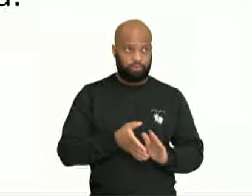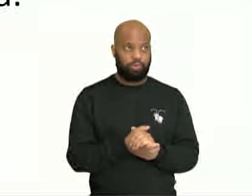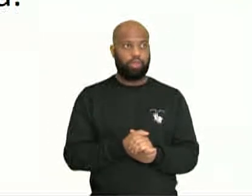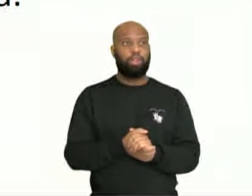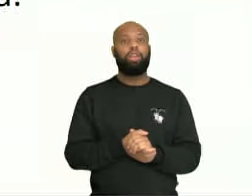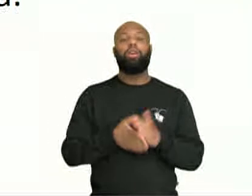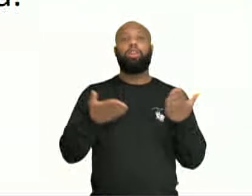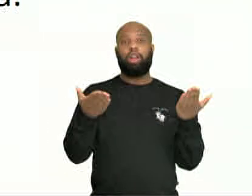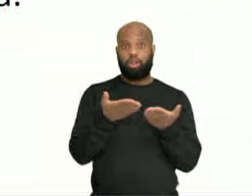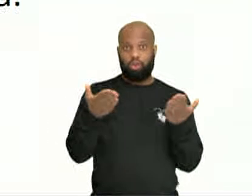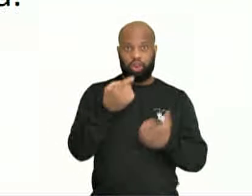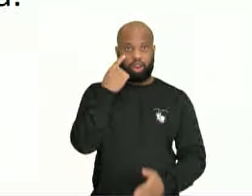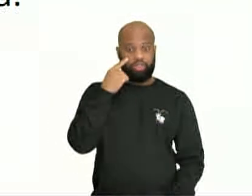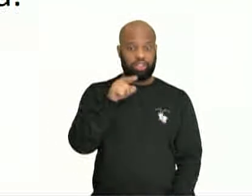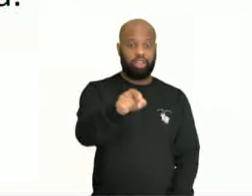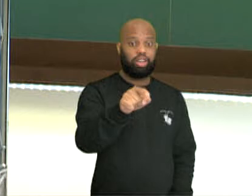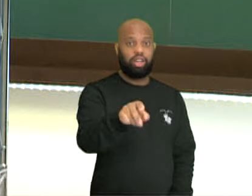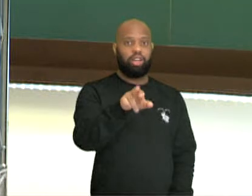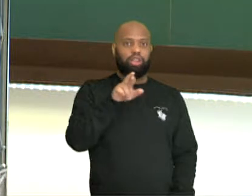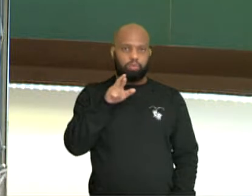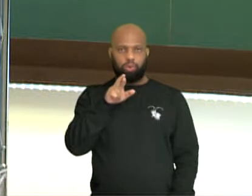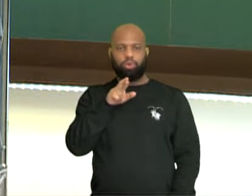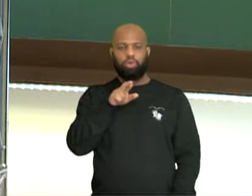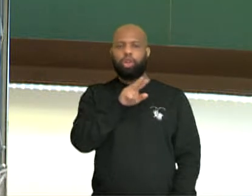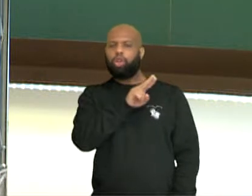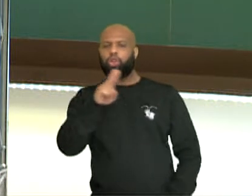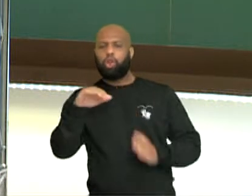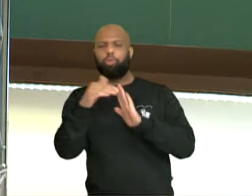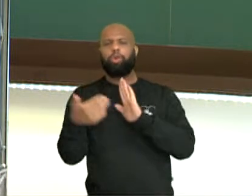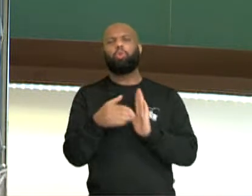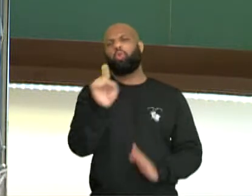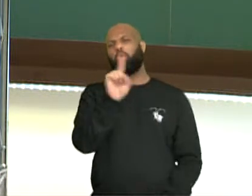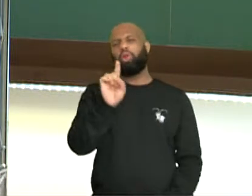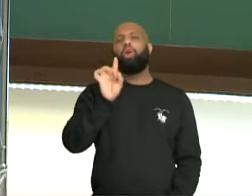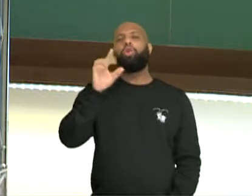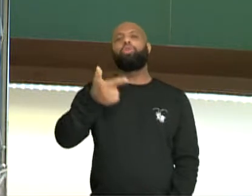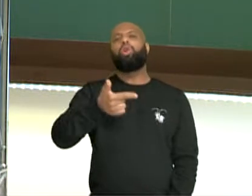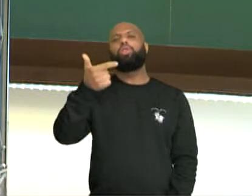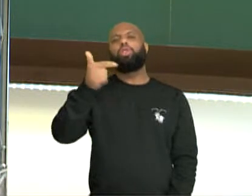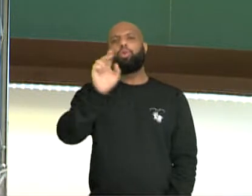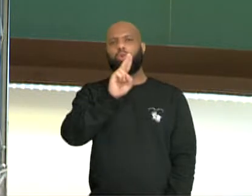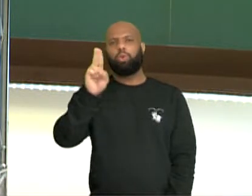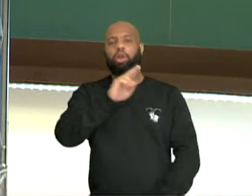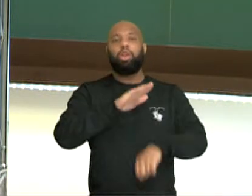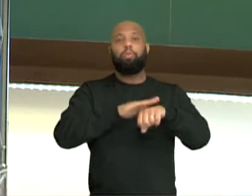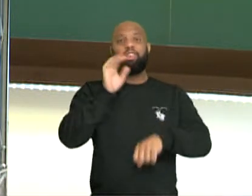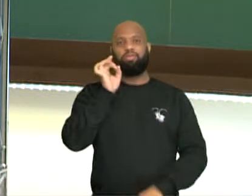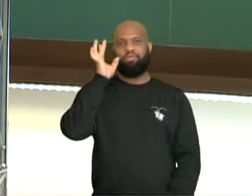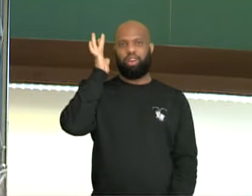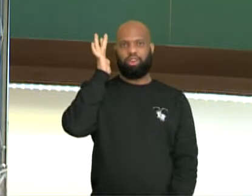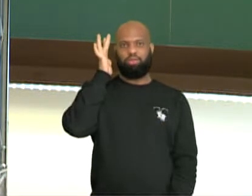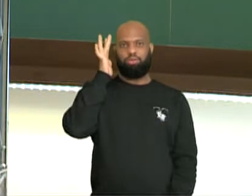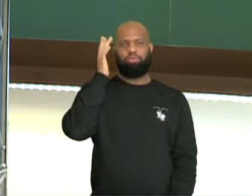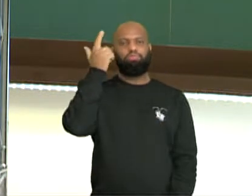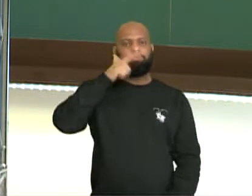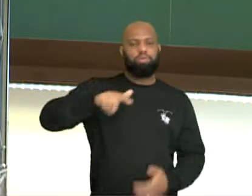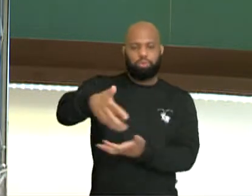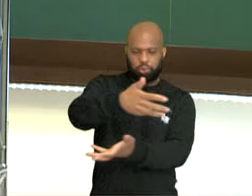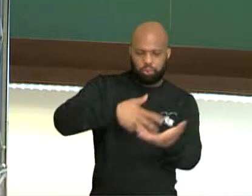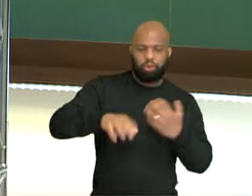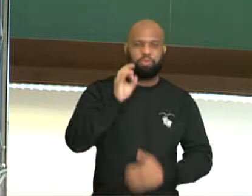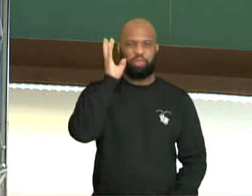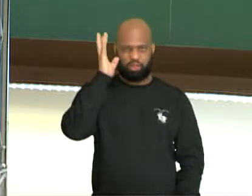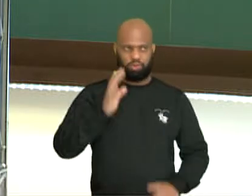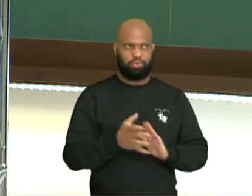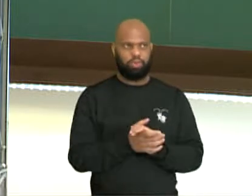Suassuna, repare que agora já não pôs o nome todo do autor, ele põe só o sobrenome, para facilitar, para ter mais fluidez o texto.